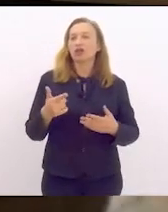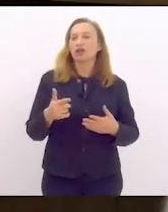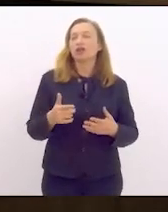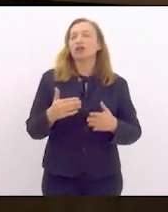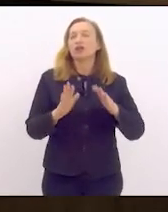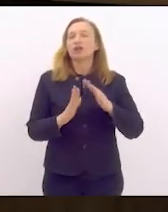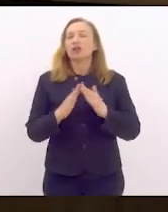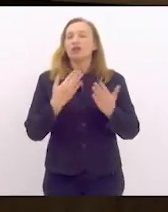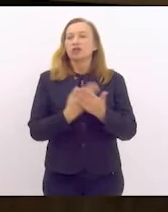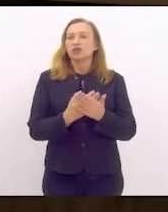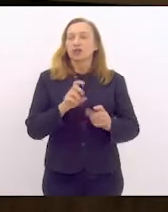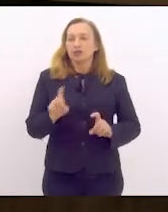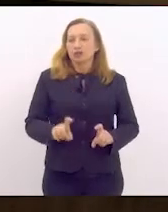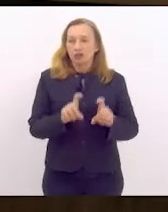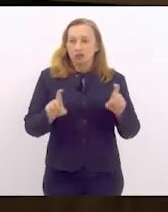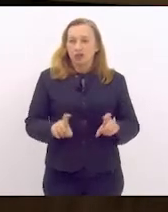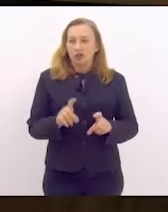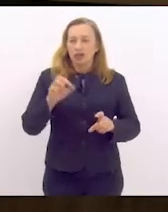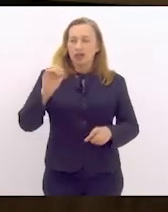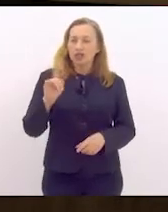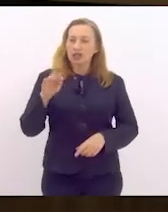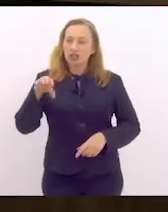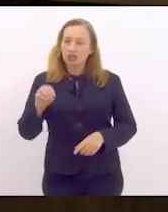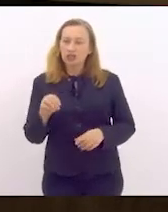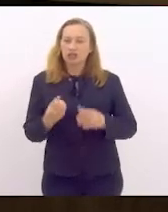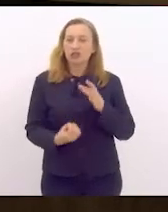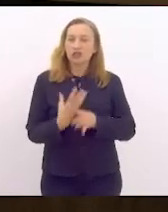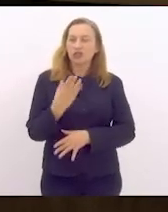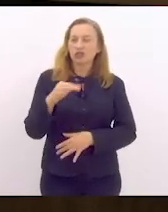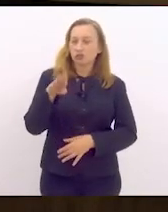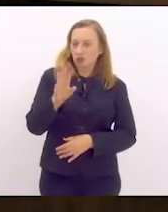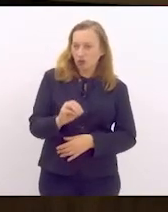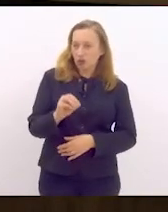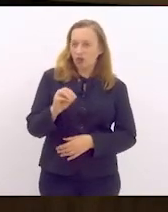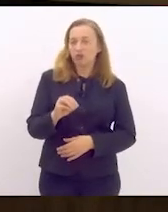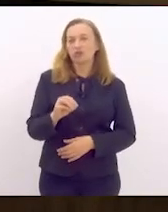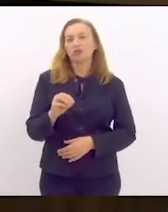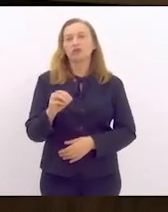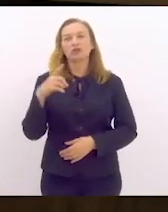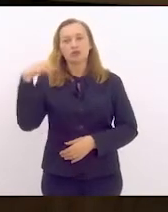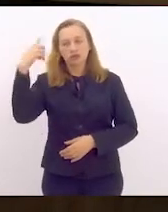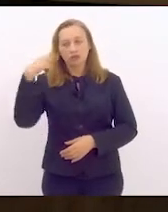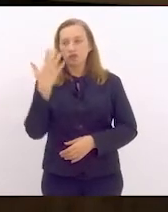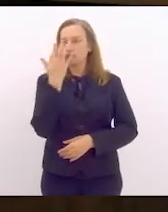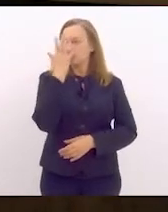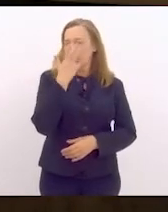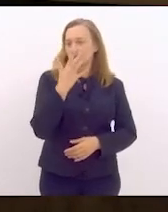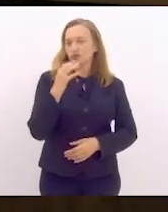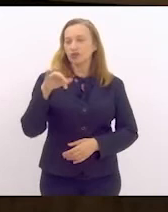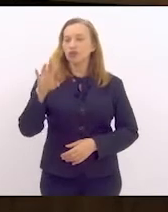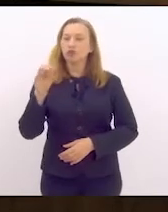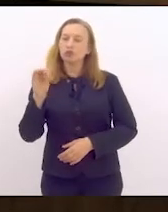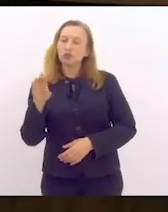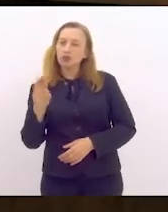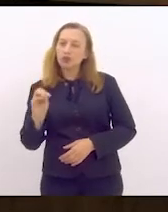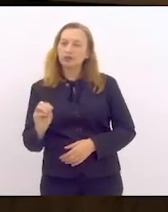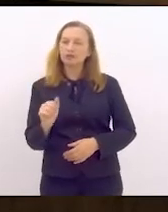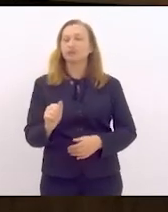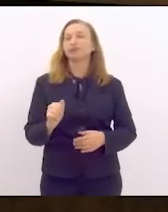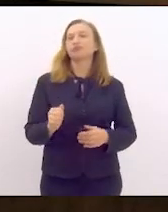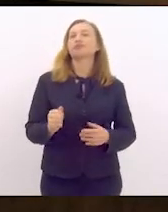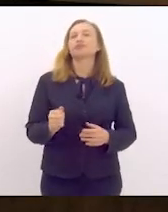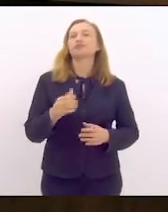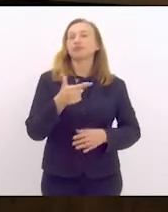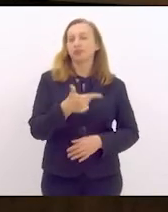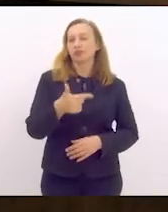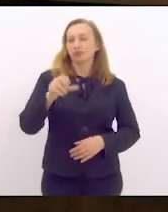Cidadania Nise da Silveira foi criada por iniciativa do Bloco Carnavalesco Loucura Suburbana. Em 2005, a editora